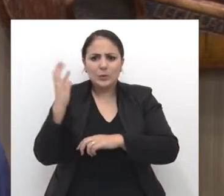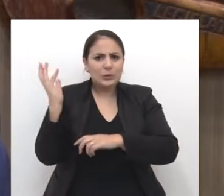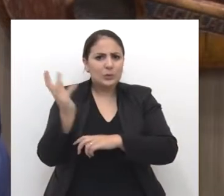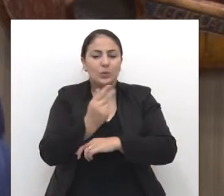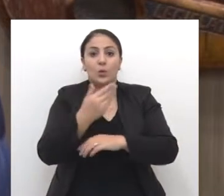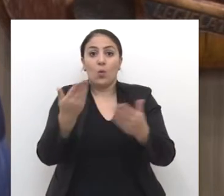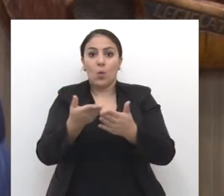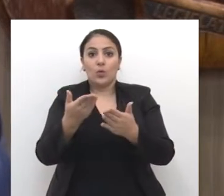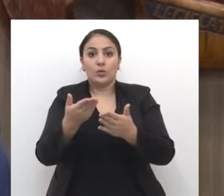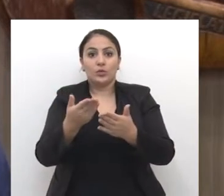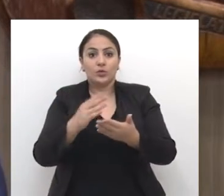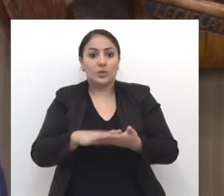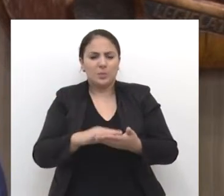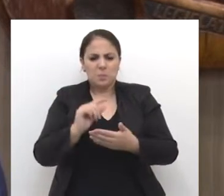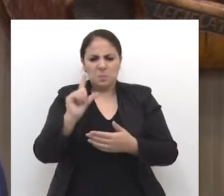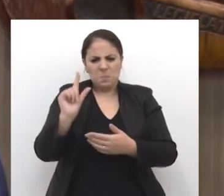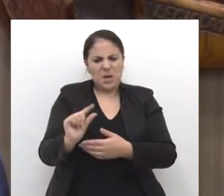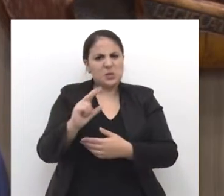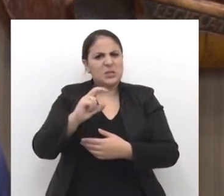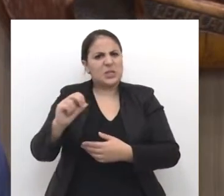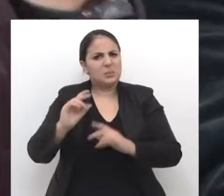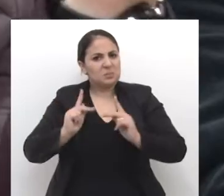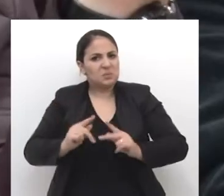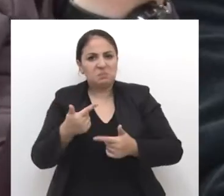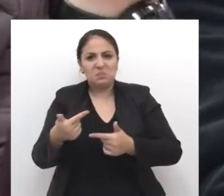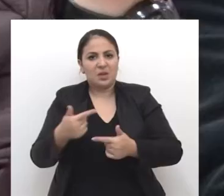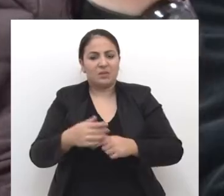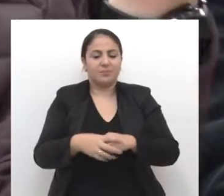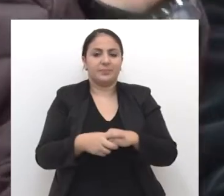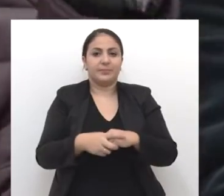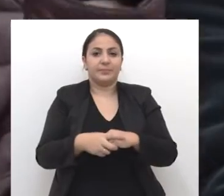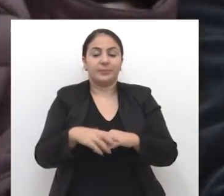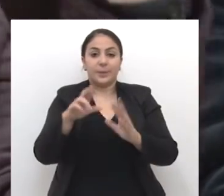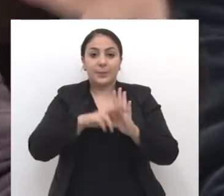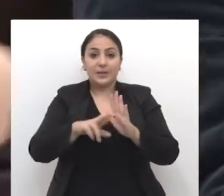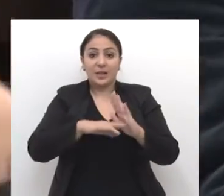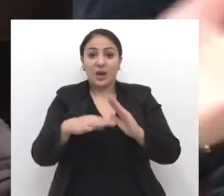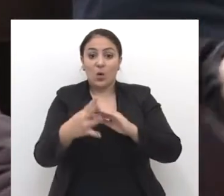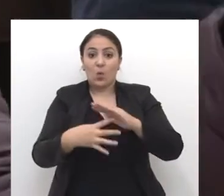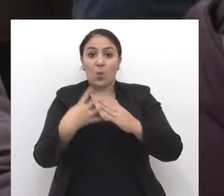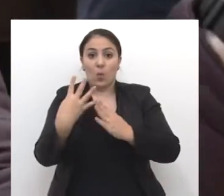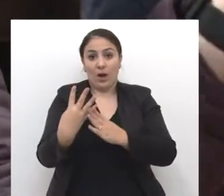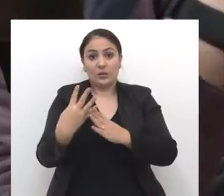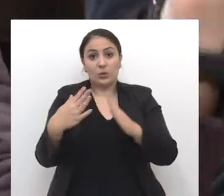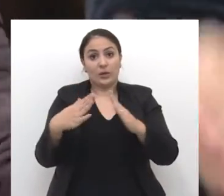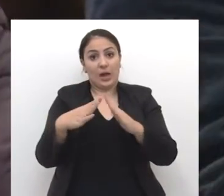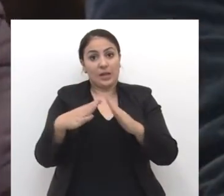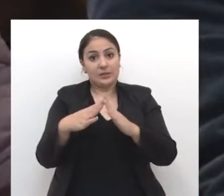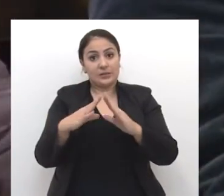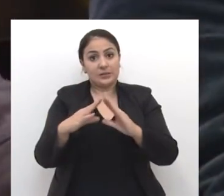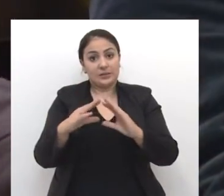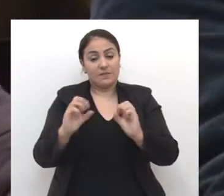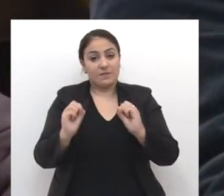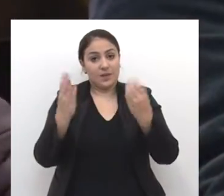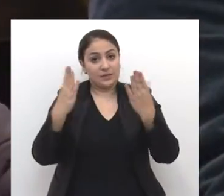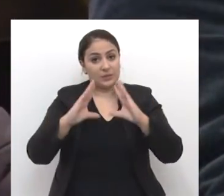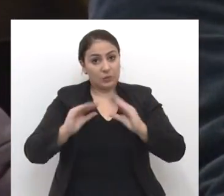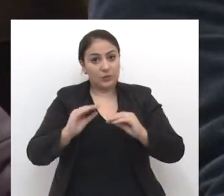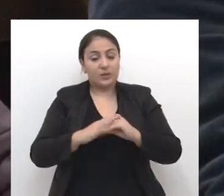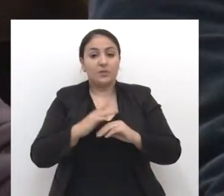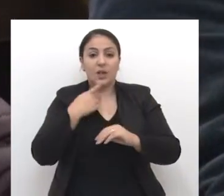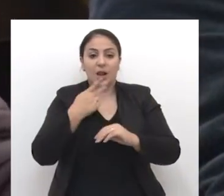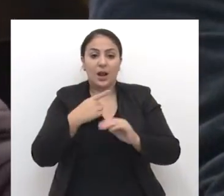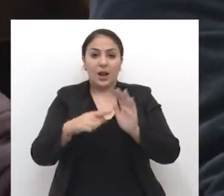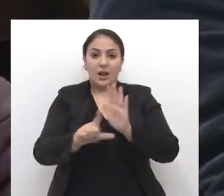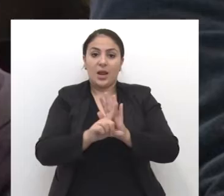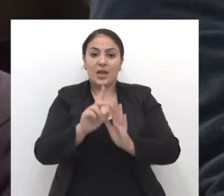hoje não temos formaturas nenhuma com menos de 500 pessoas. Representando 4 casas noturnas, Renan Tagliari acredita